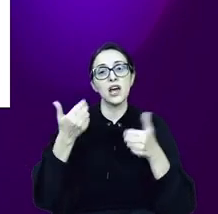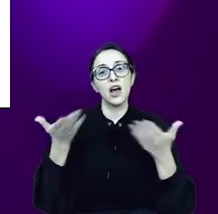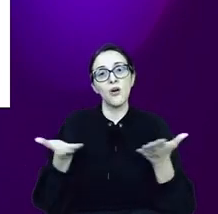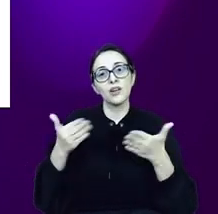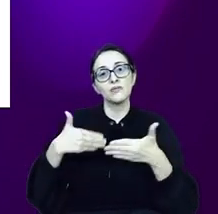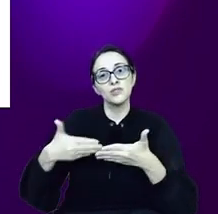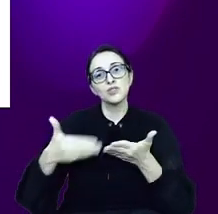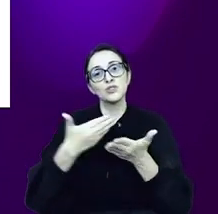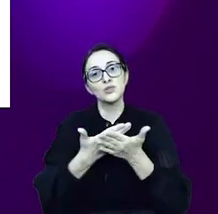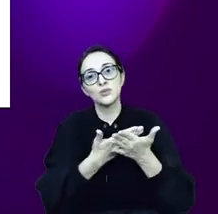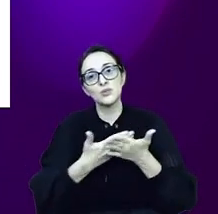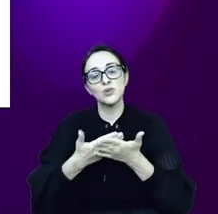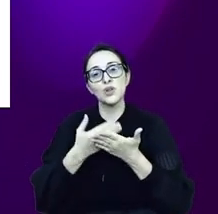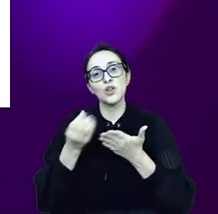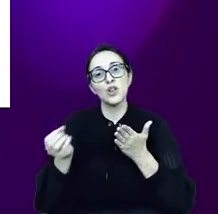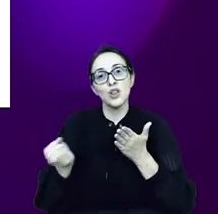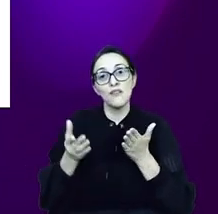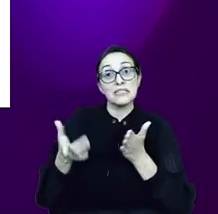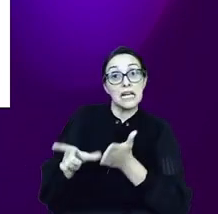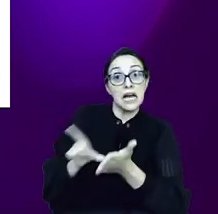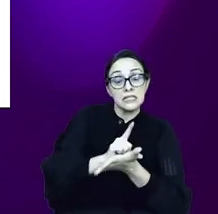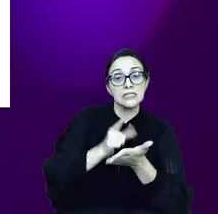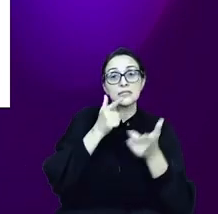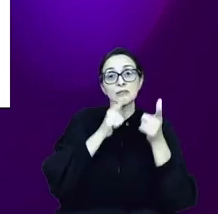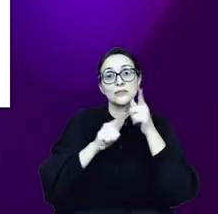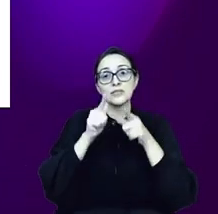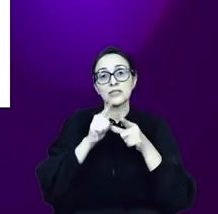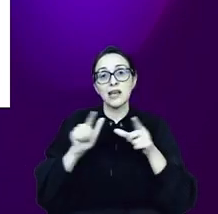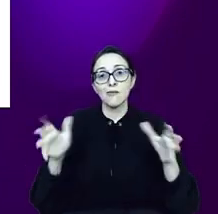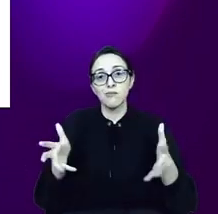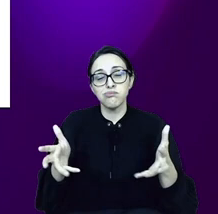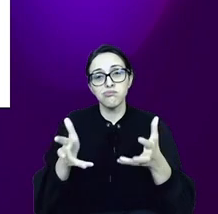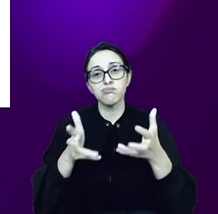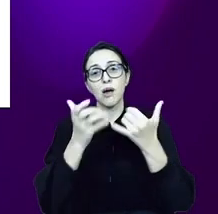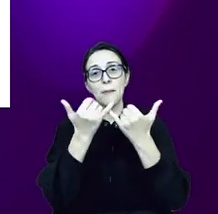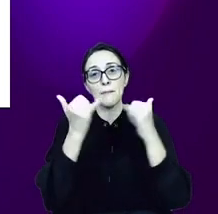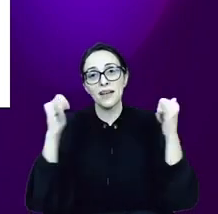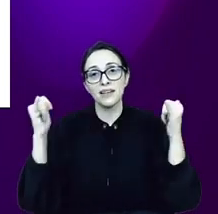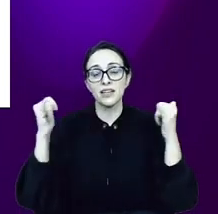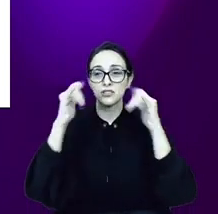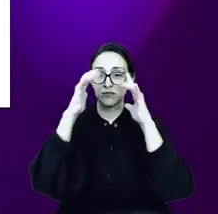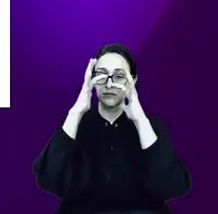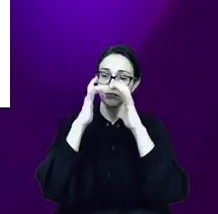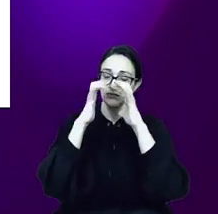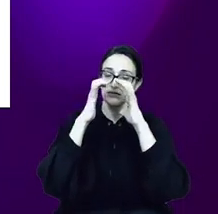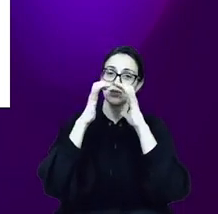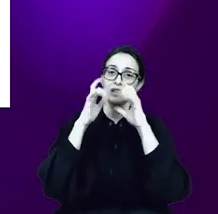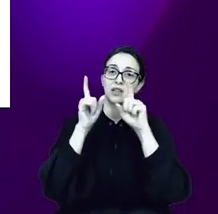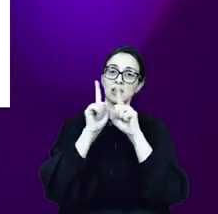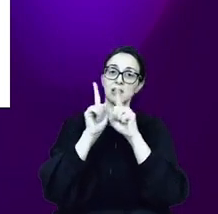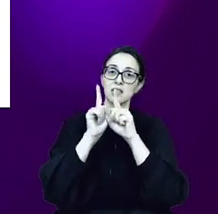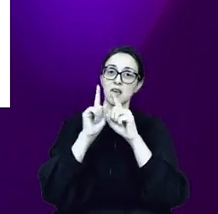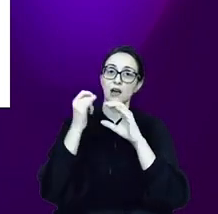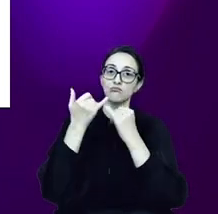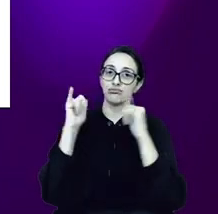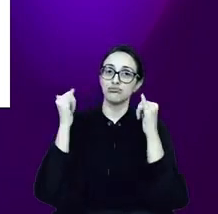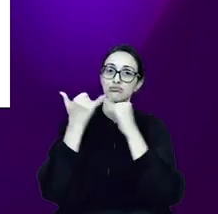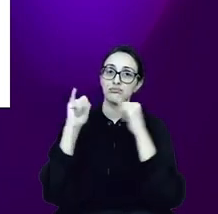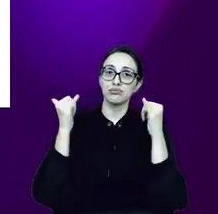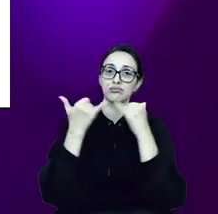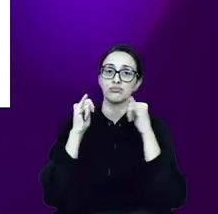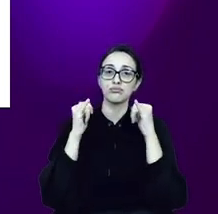novos estudos em fase mais precoce, tanto com estimulação magnética transcraniana, quanto com estimulação elétrica, através